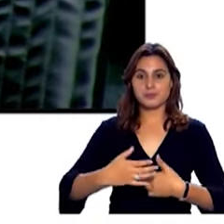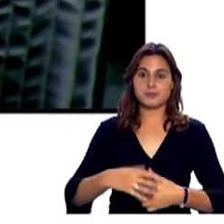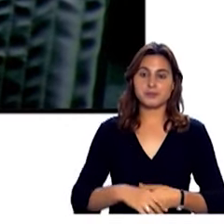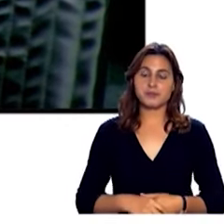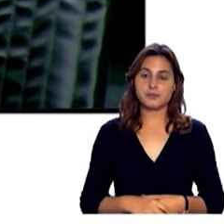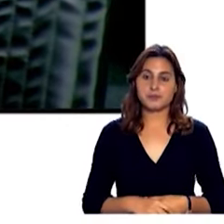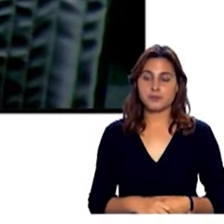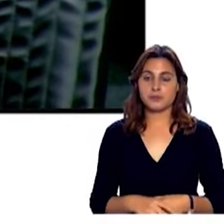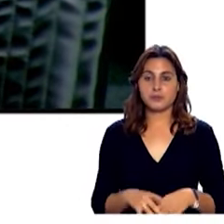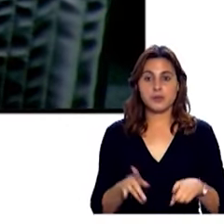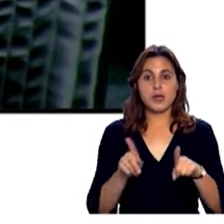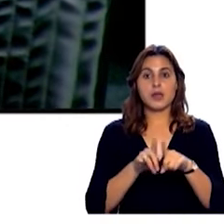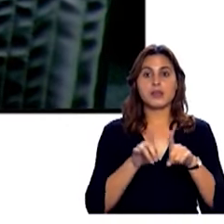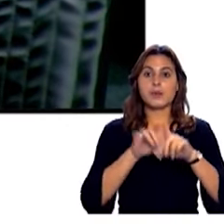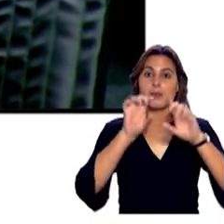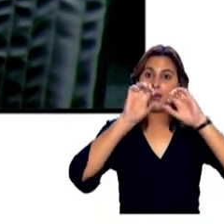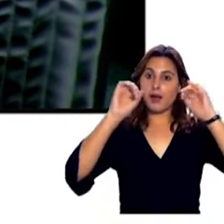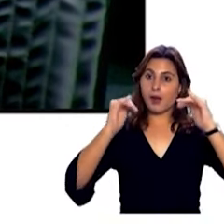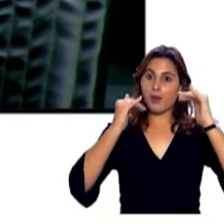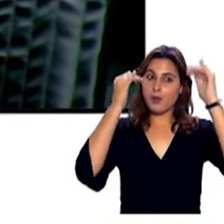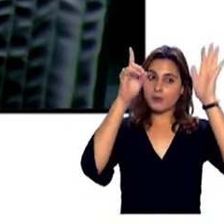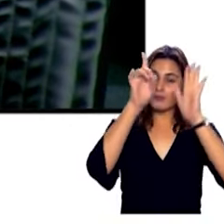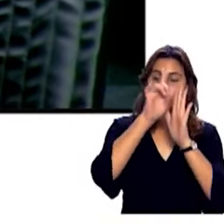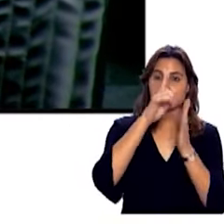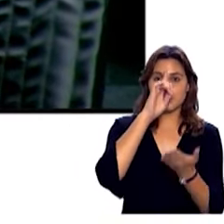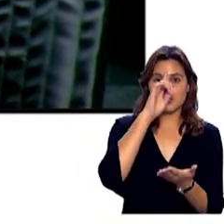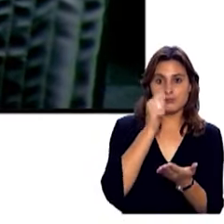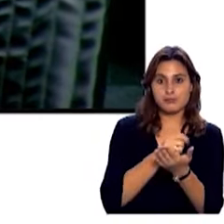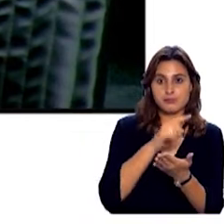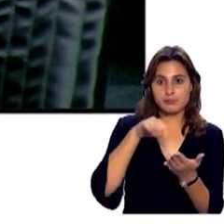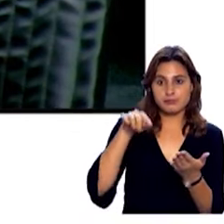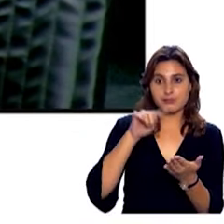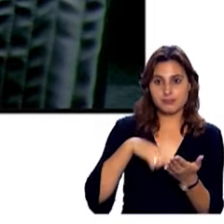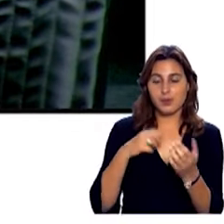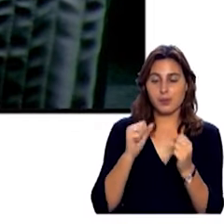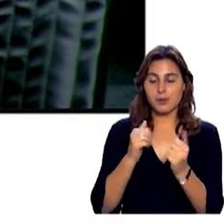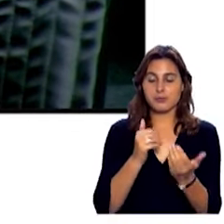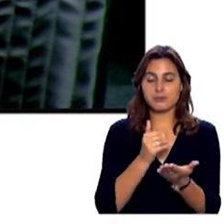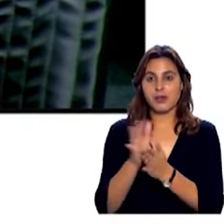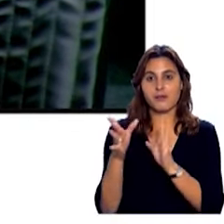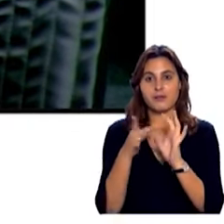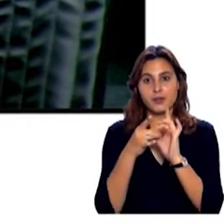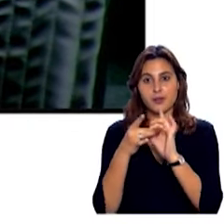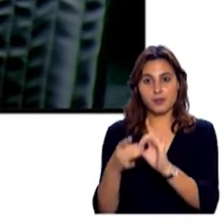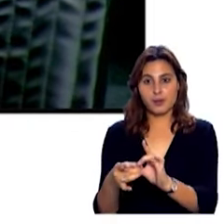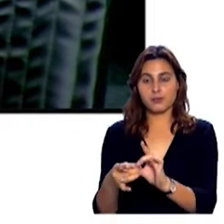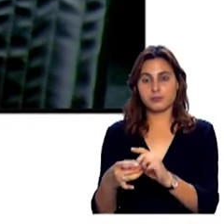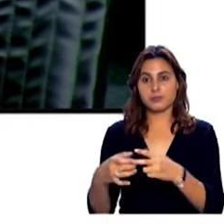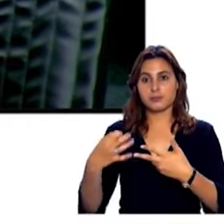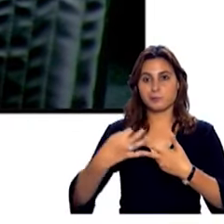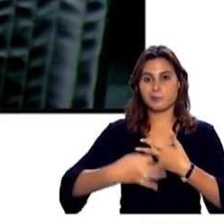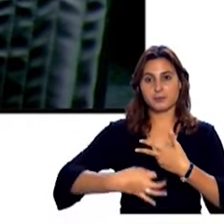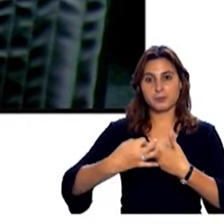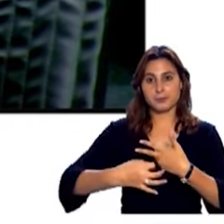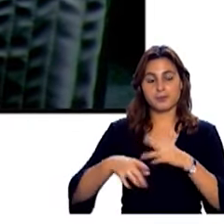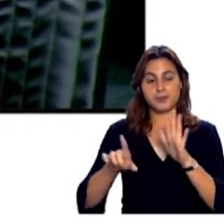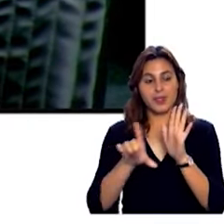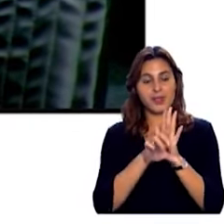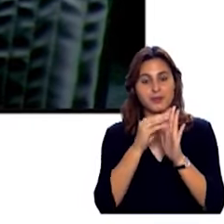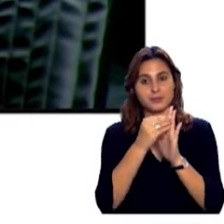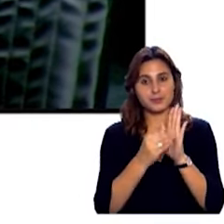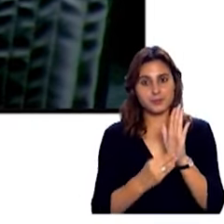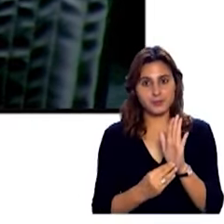a corte de cassação era um órgão inicialmente inclusive vinculado ao poder legislativo para evitar que o